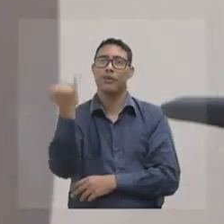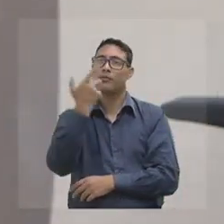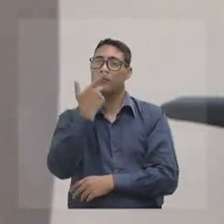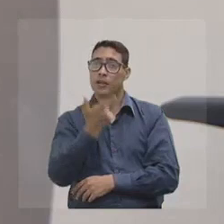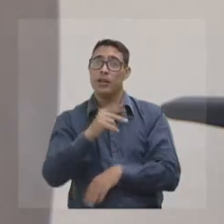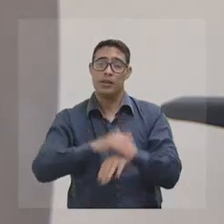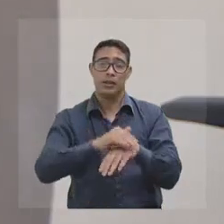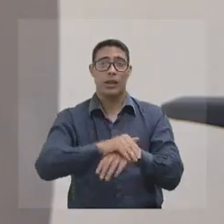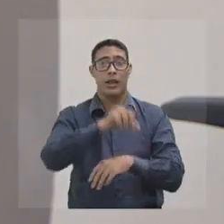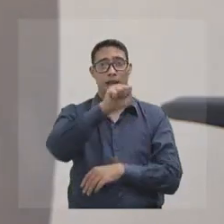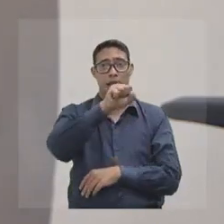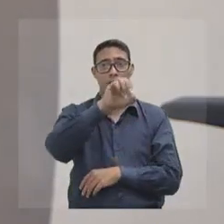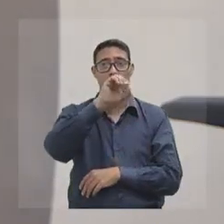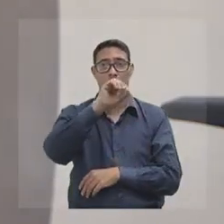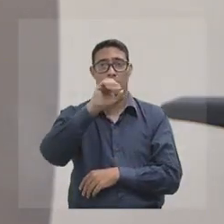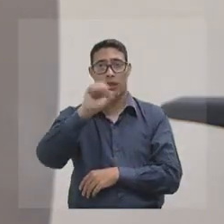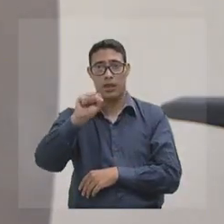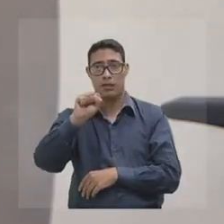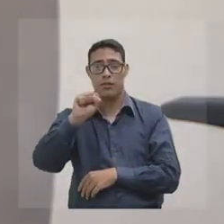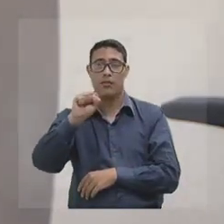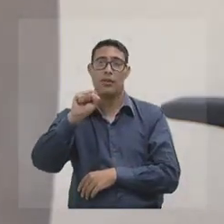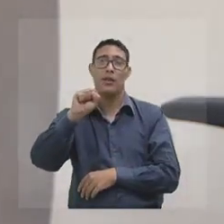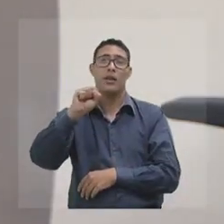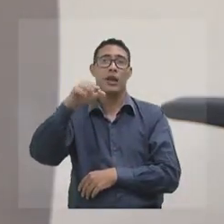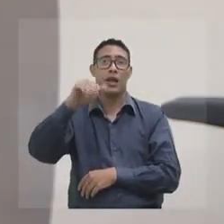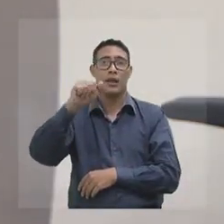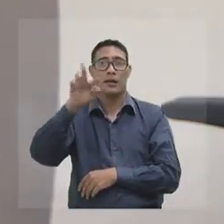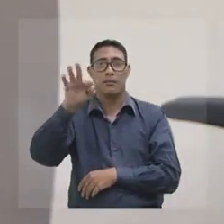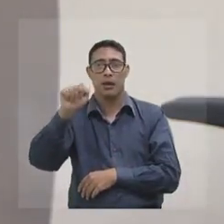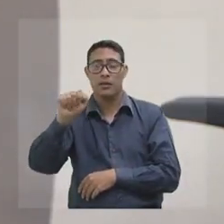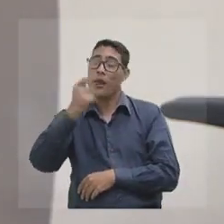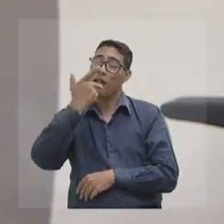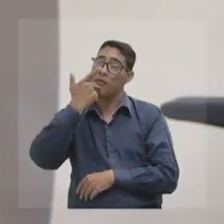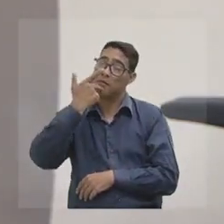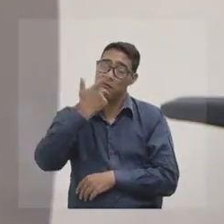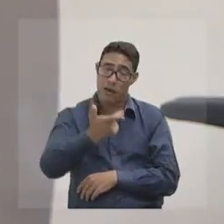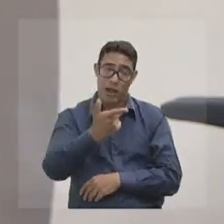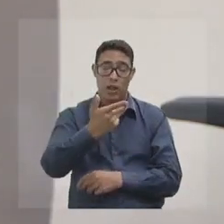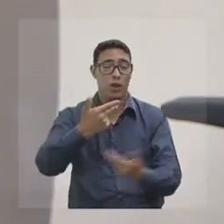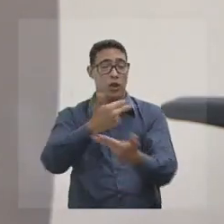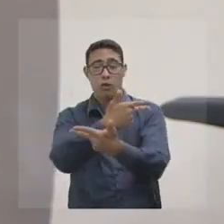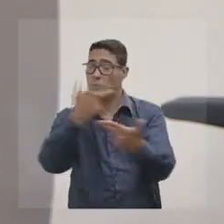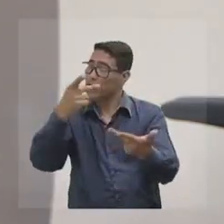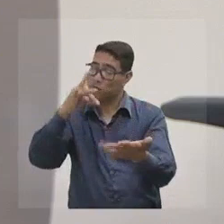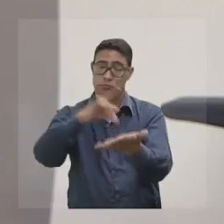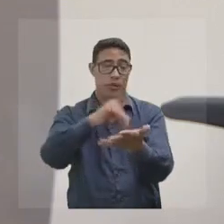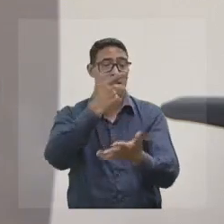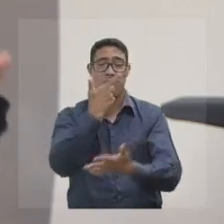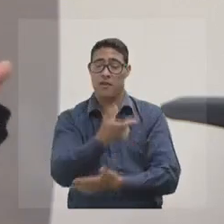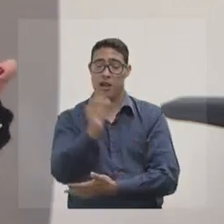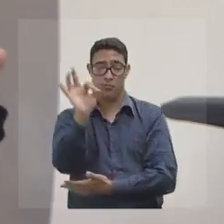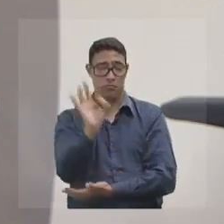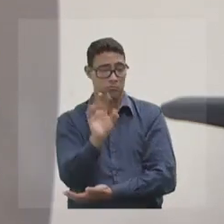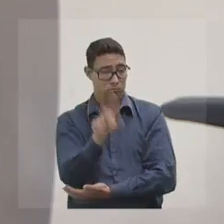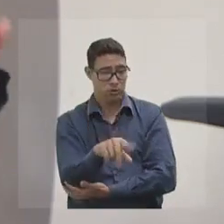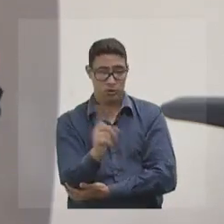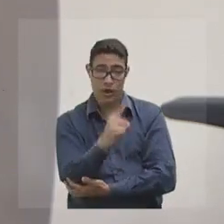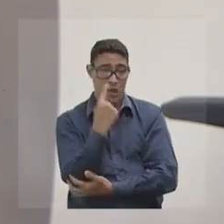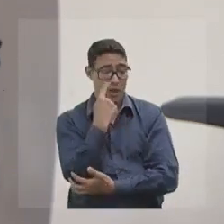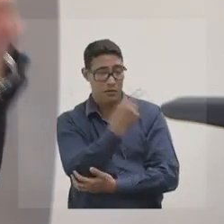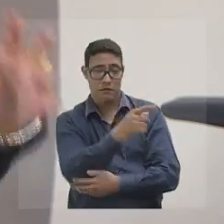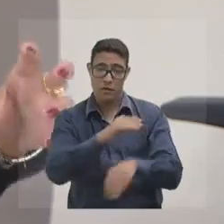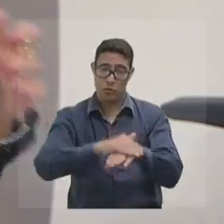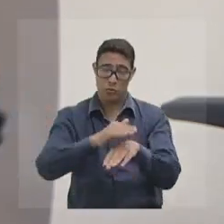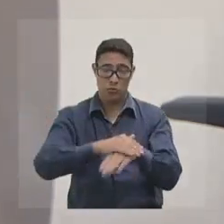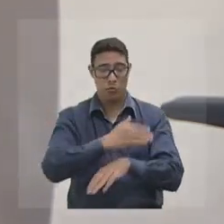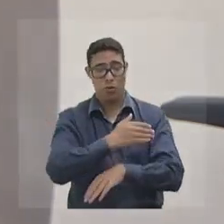ela divulgar absoluta ela não divulga percentual Então ela categoriza os estados em